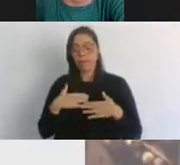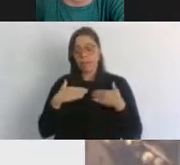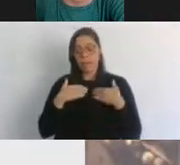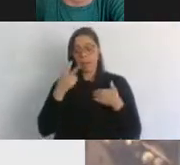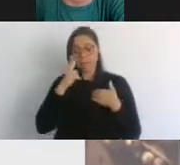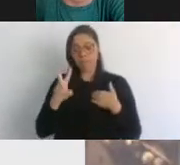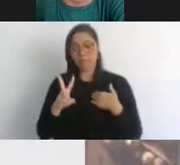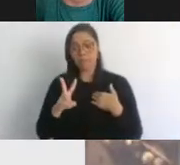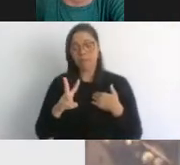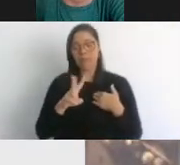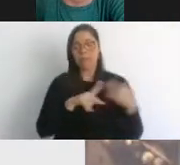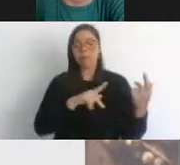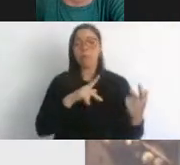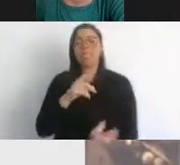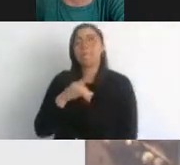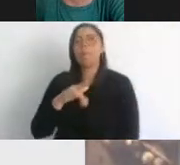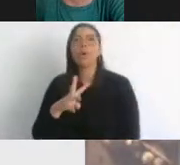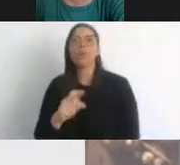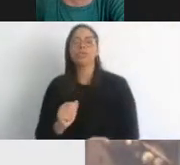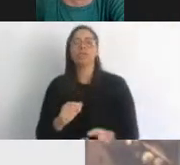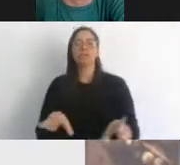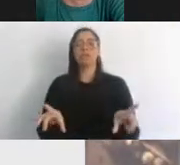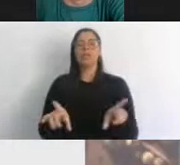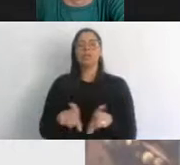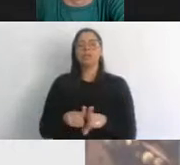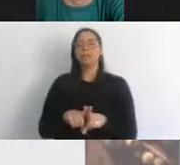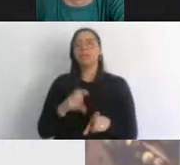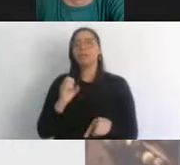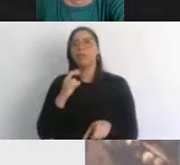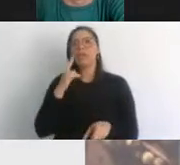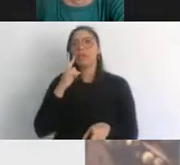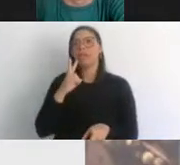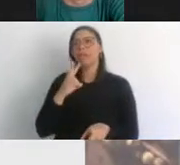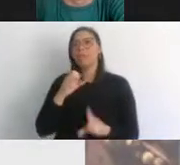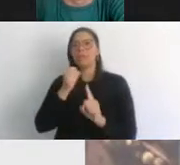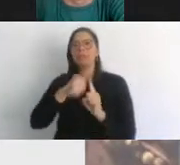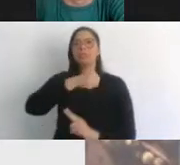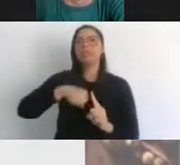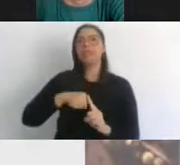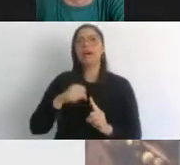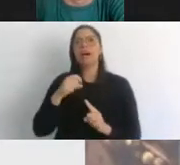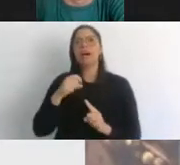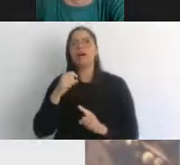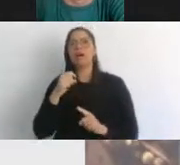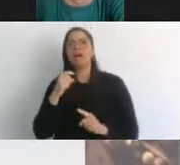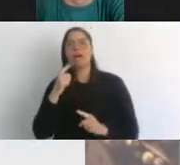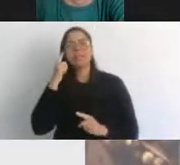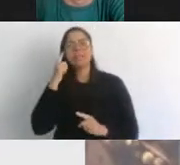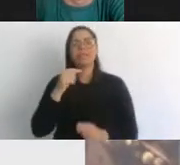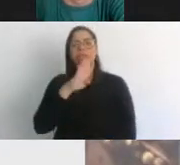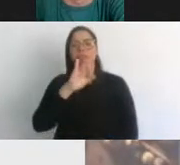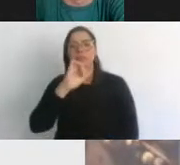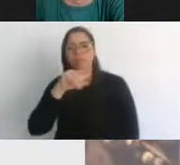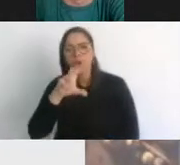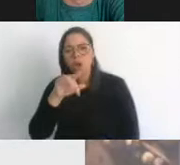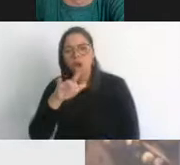político do que uma identificação social psíquica tá biológica